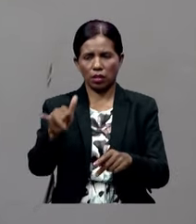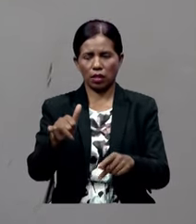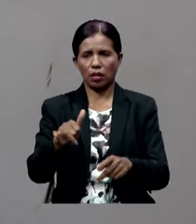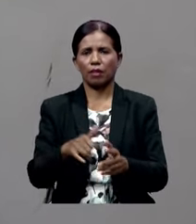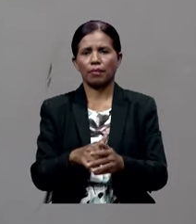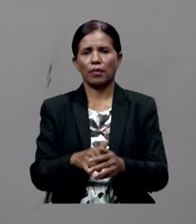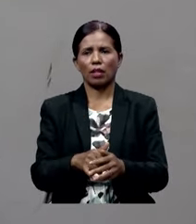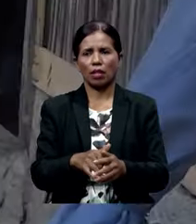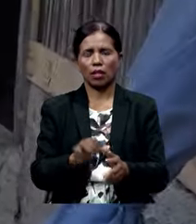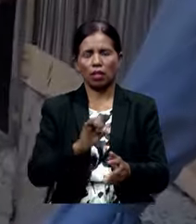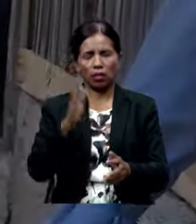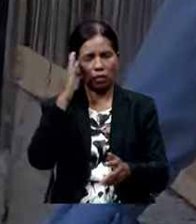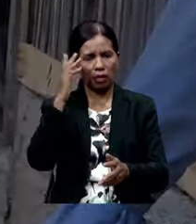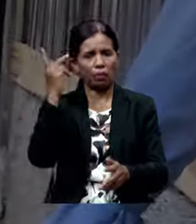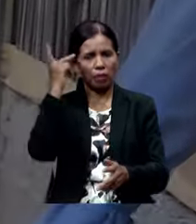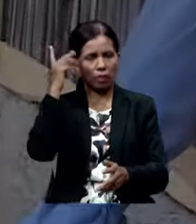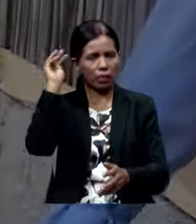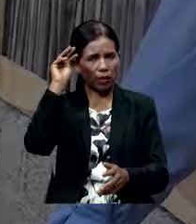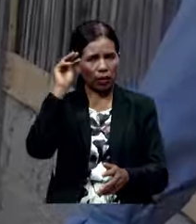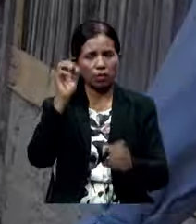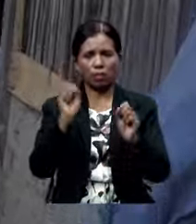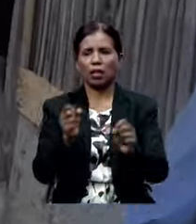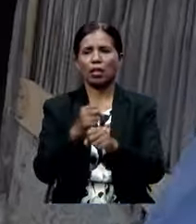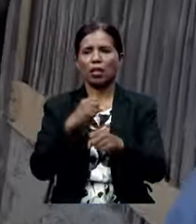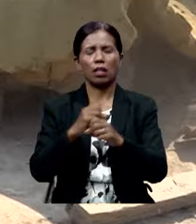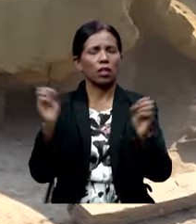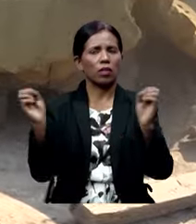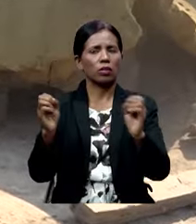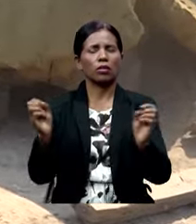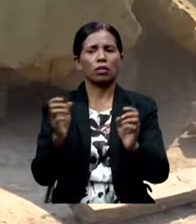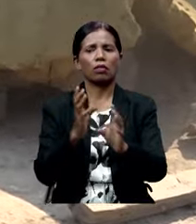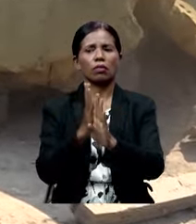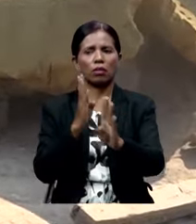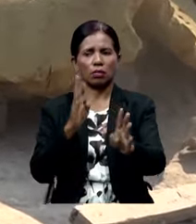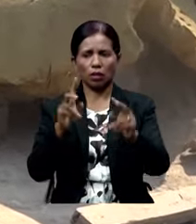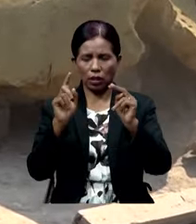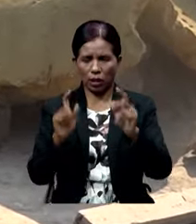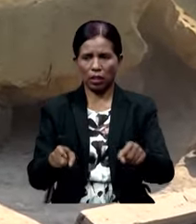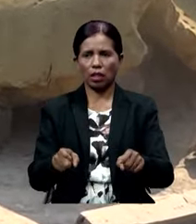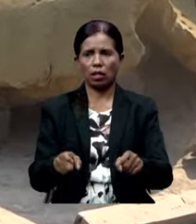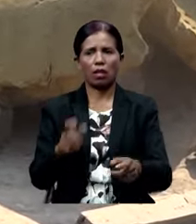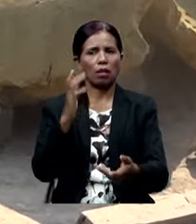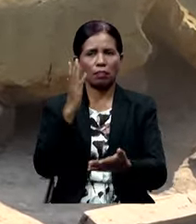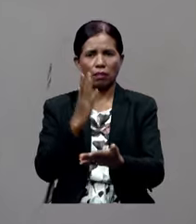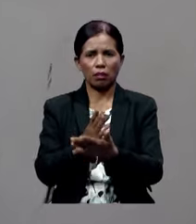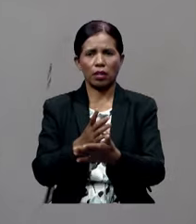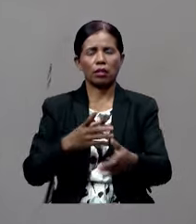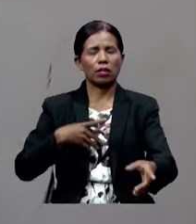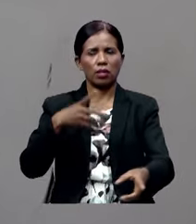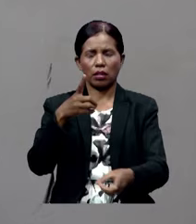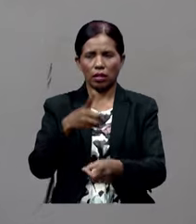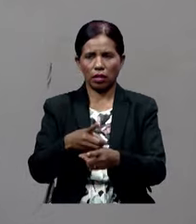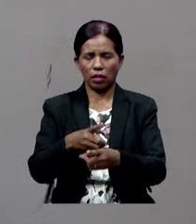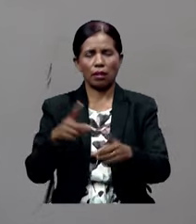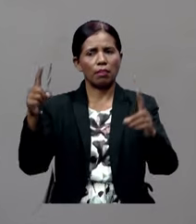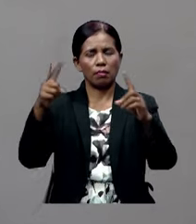xira nem maka PM bele halo, mas la os reforma ida nebe maka tem que halo intervenção direita.